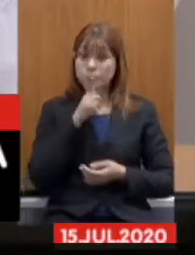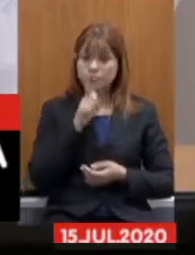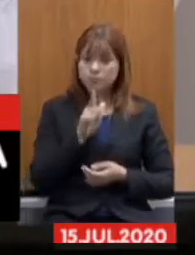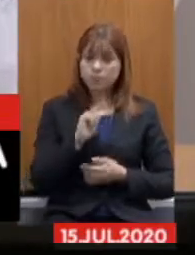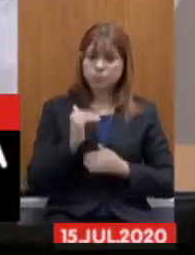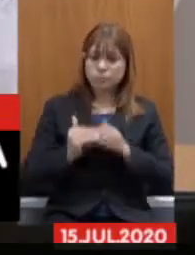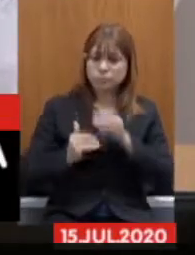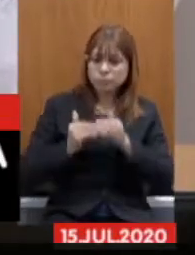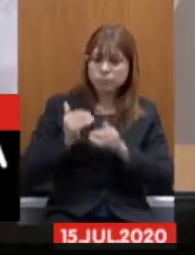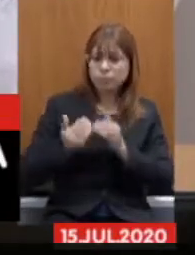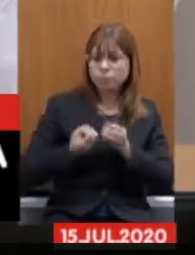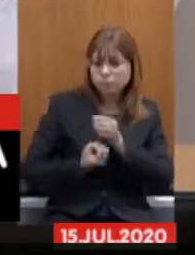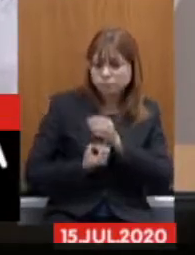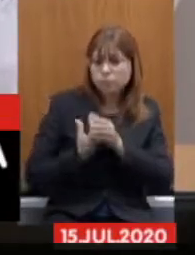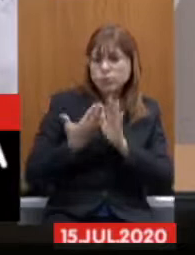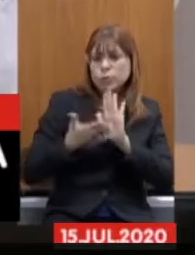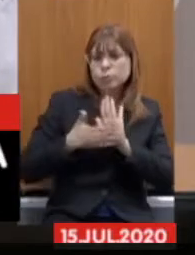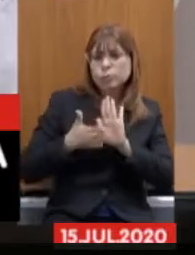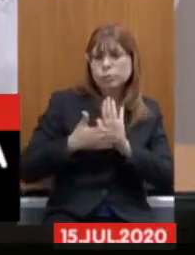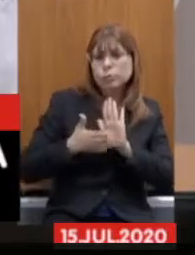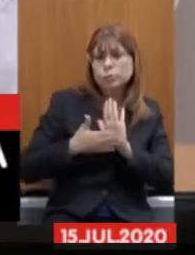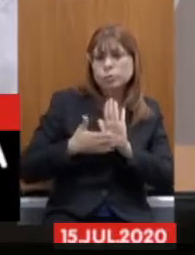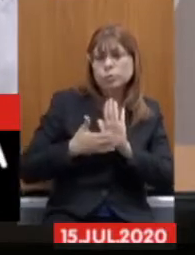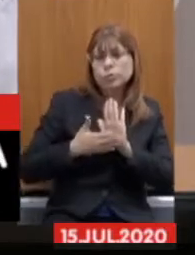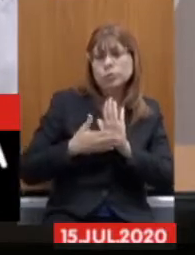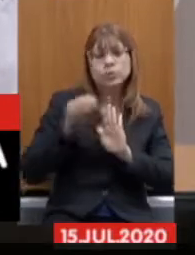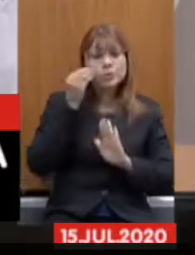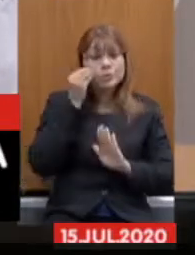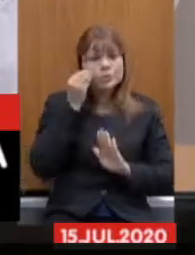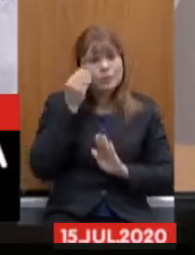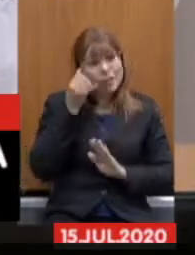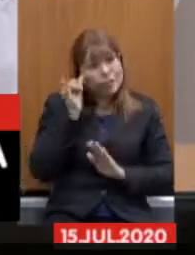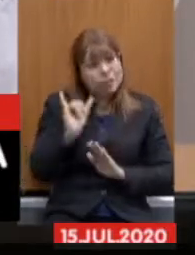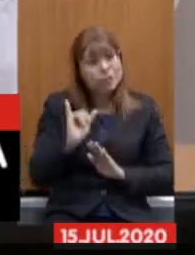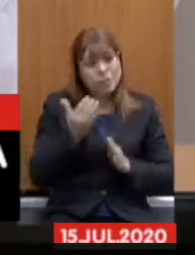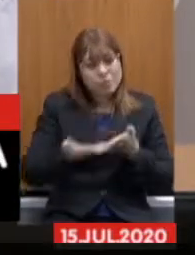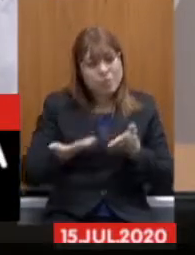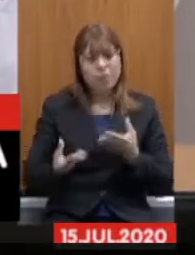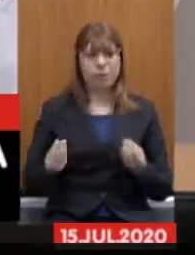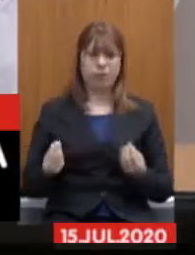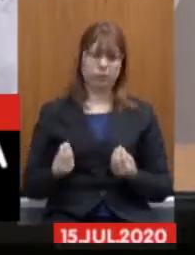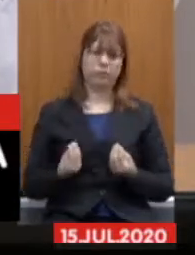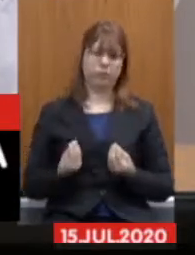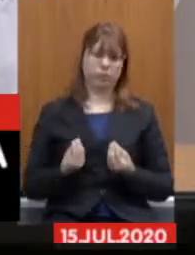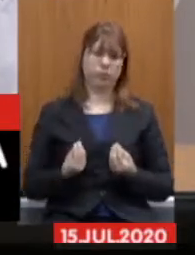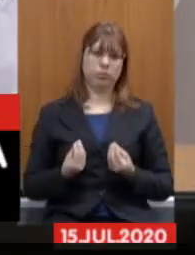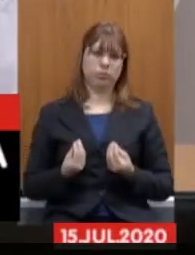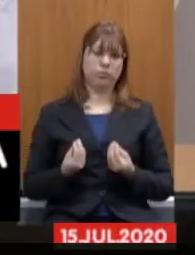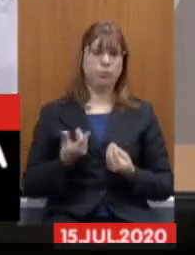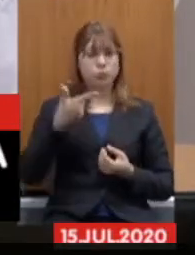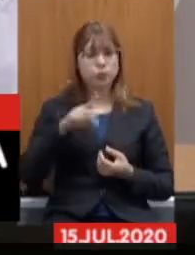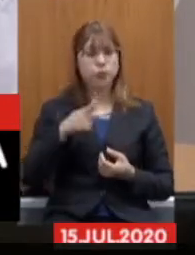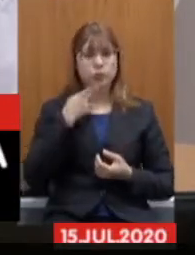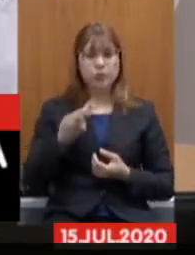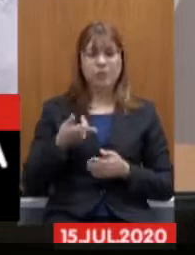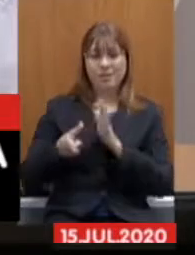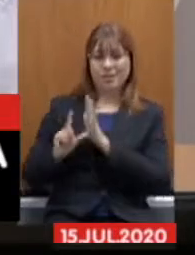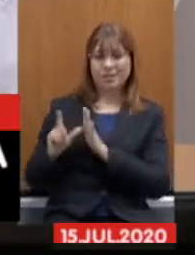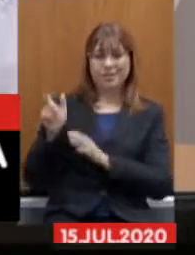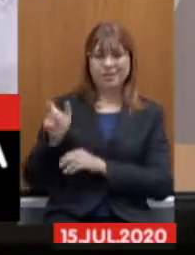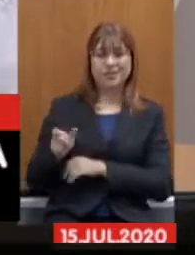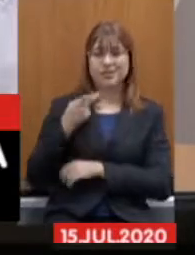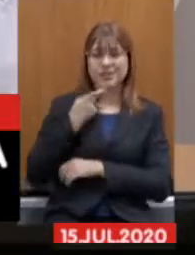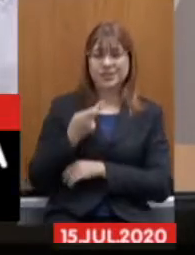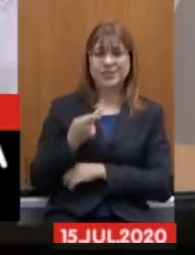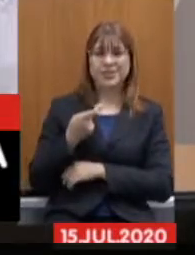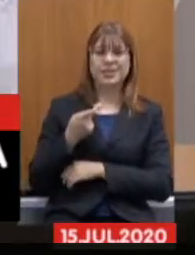possa construir uma proposta que pelo menos minimize as perdas né eu quero reiterar que as falas de um colega anterior